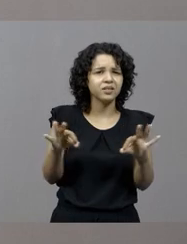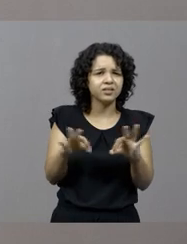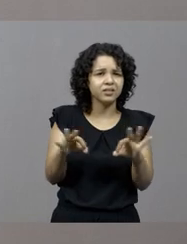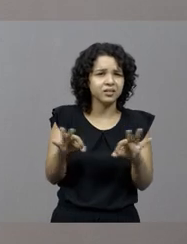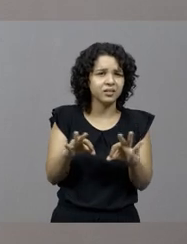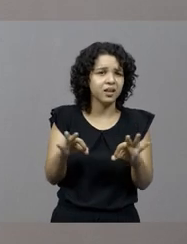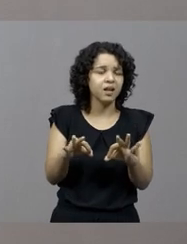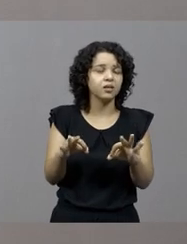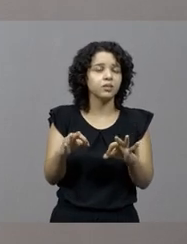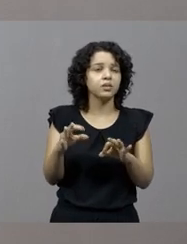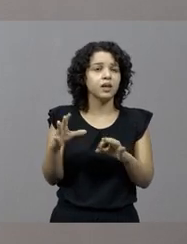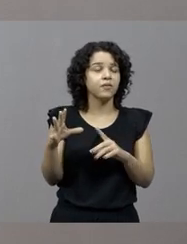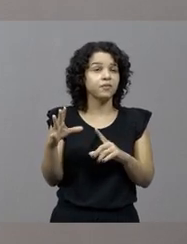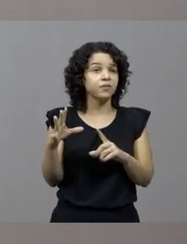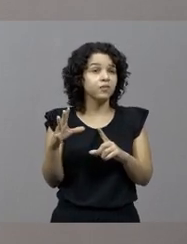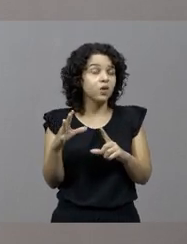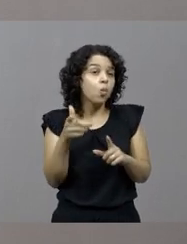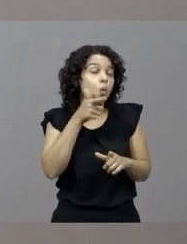eficácia nenhuma.